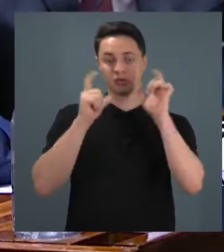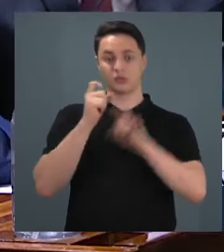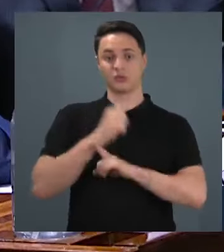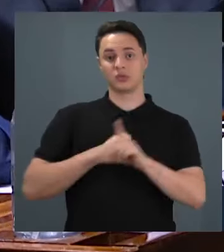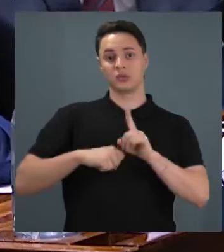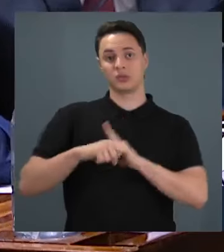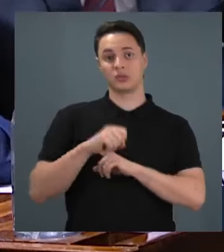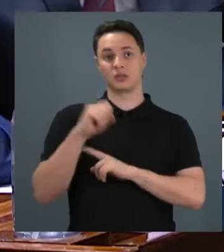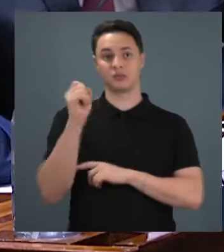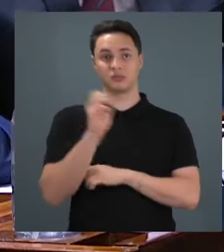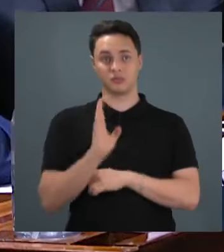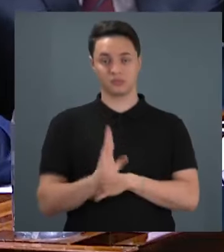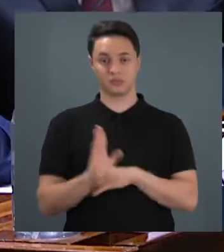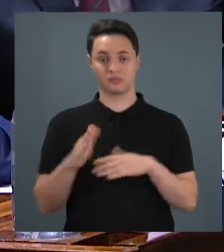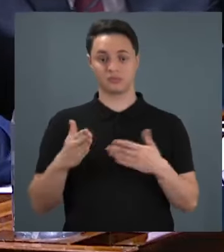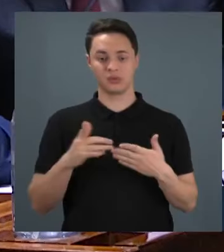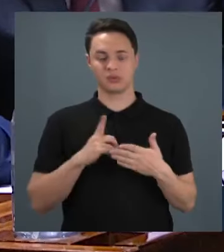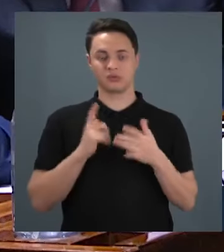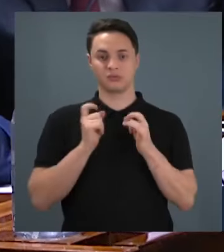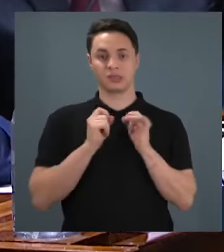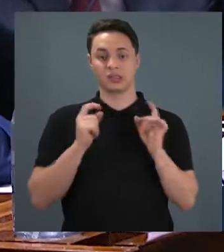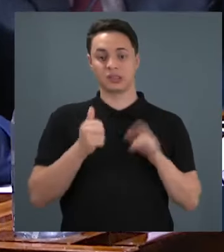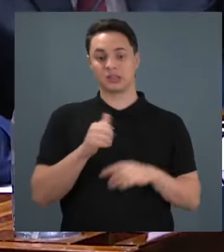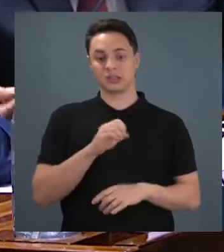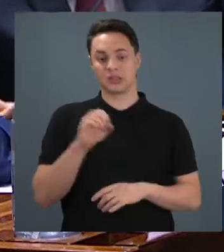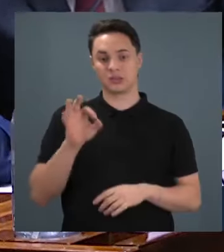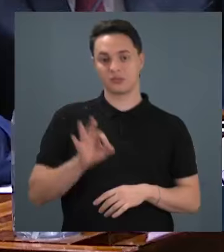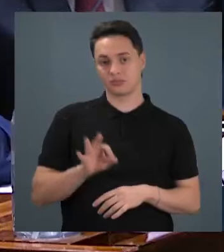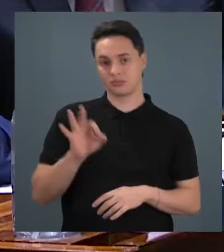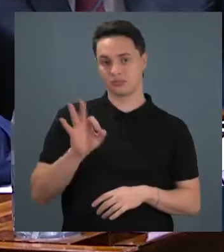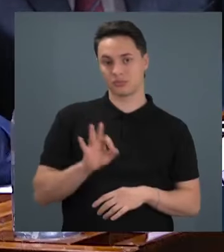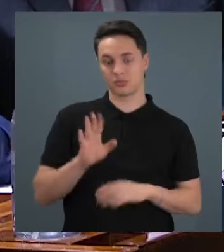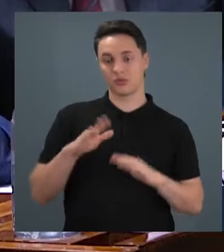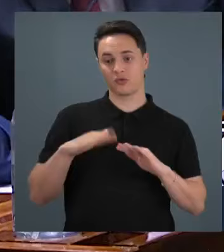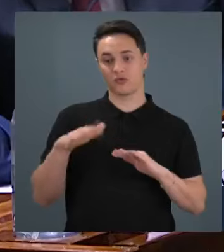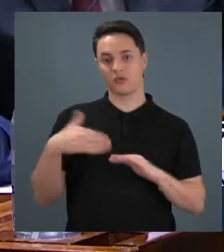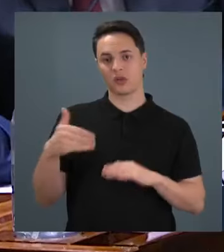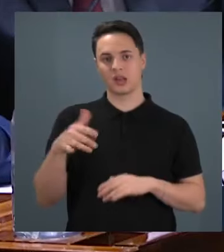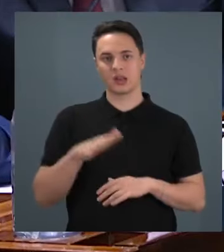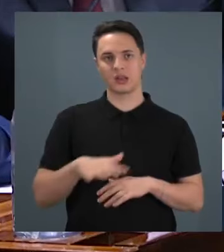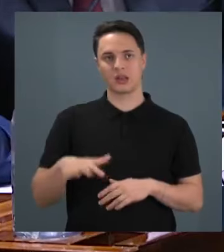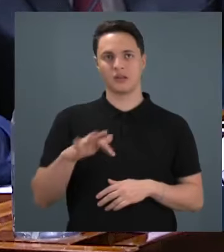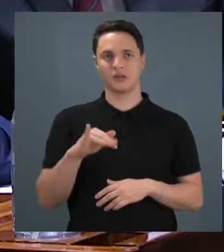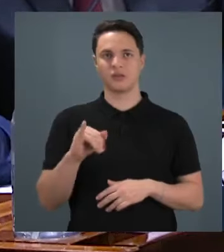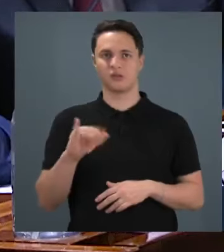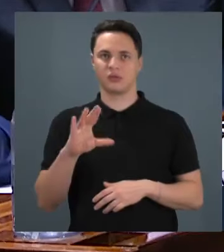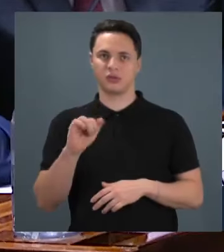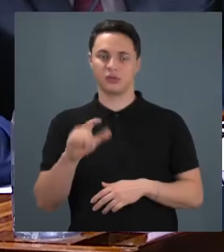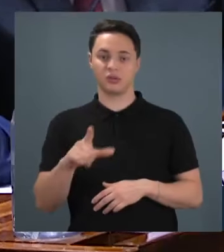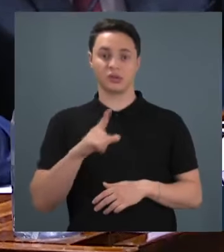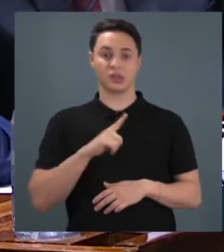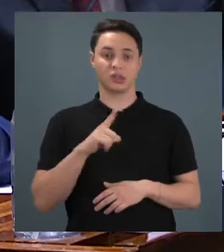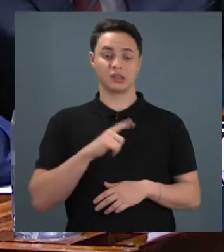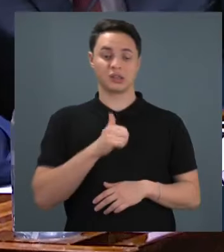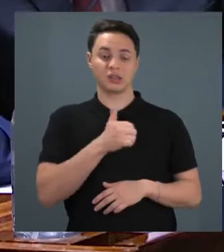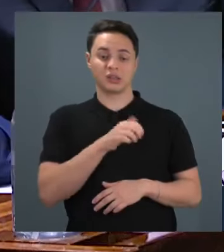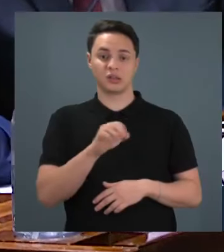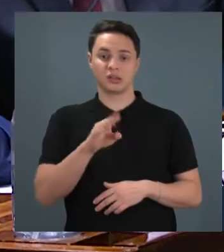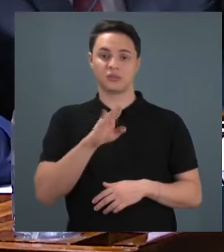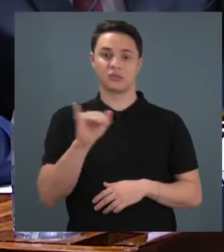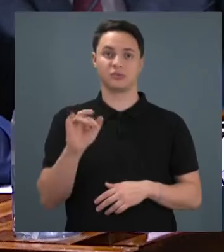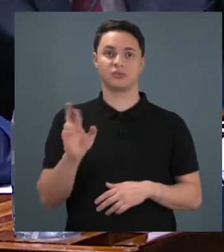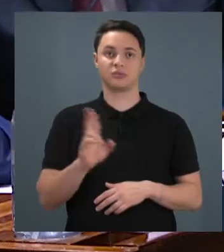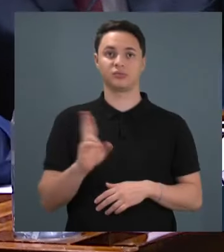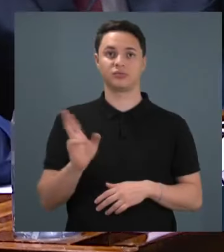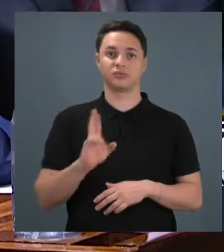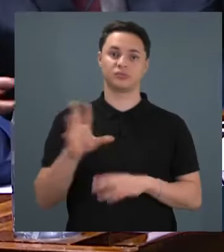brasileira, 100% dos precatórios vão estar fora do parâmetro fiscal. A gente está falando de 110 bilhões de reais